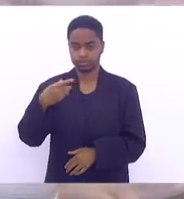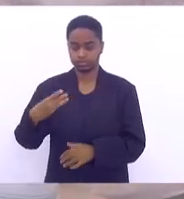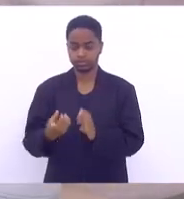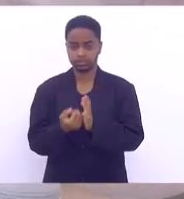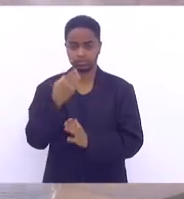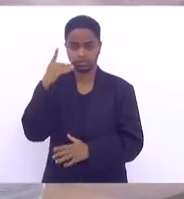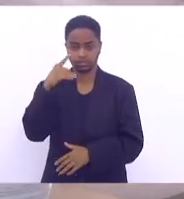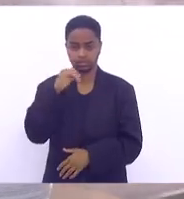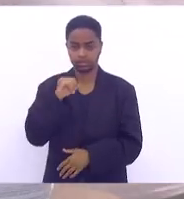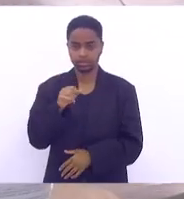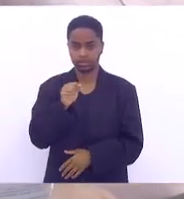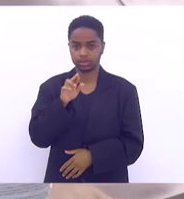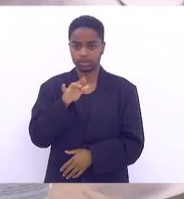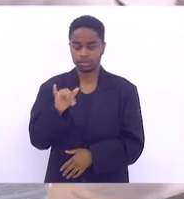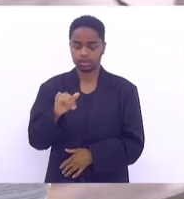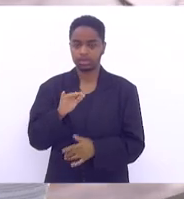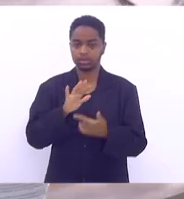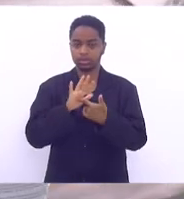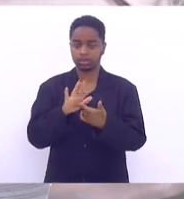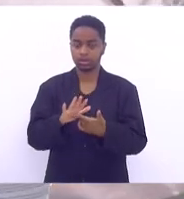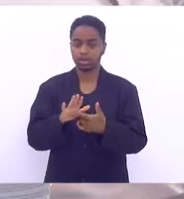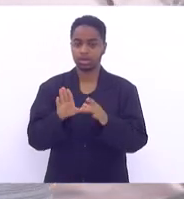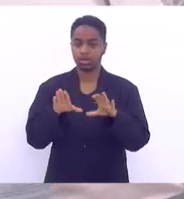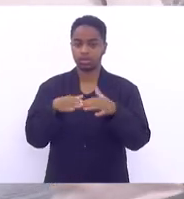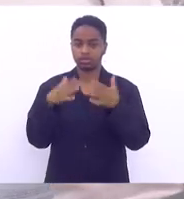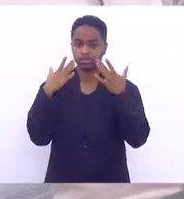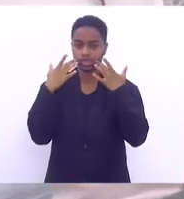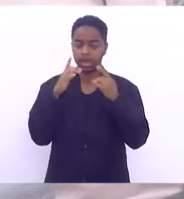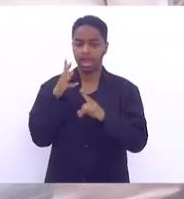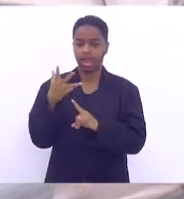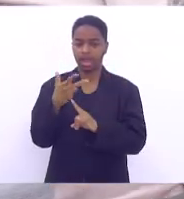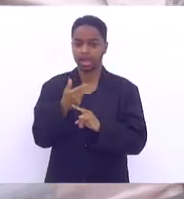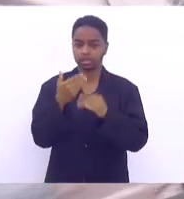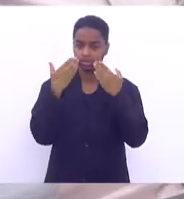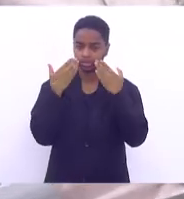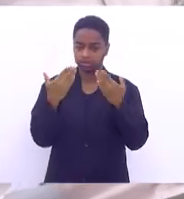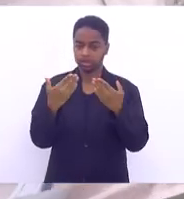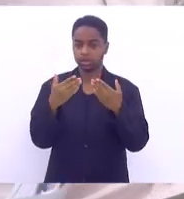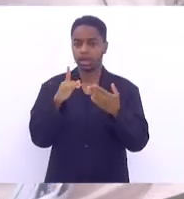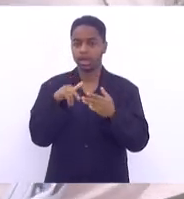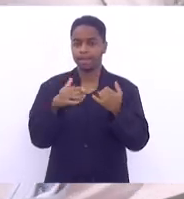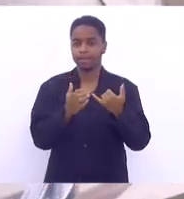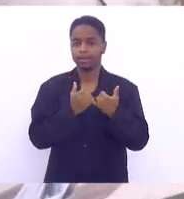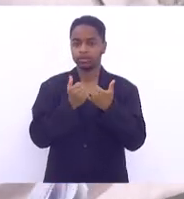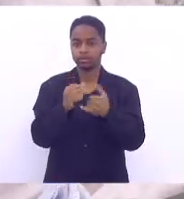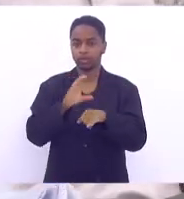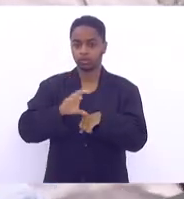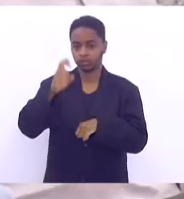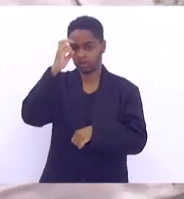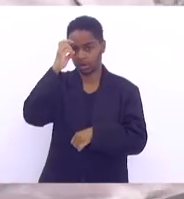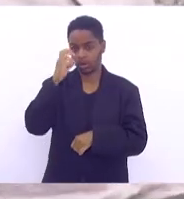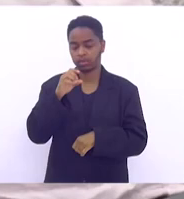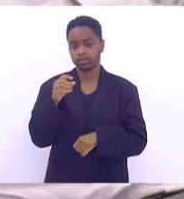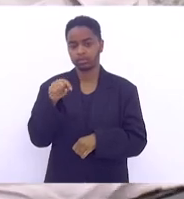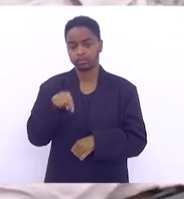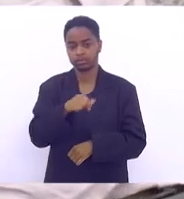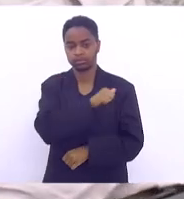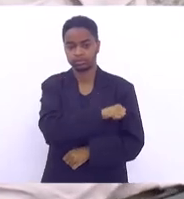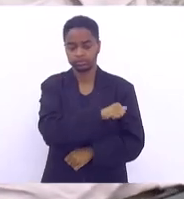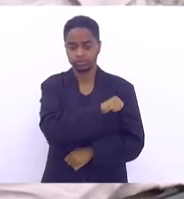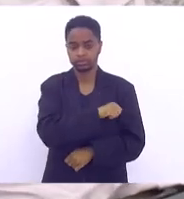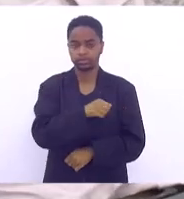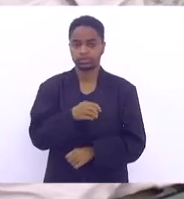que declara a Companhia de Teatro Arte em Cena como patrimônio cultural e material do Estado do Rio de Janeiro, para aparecer a deputada Verônica